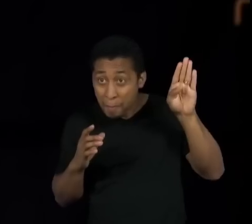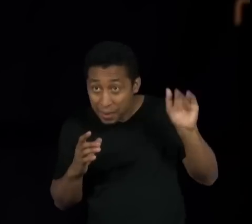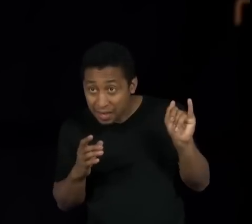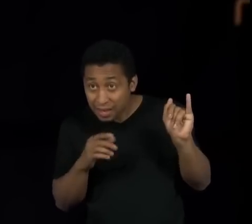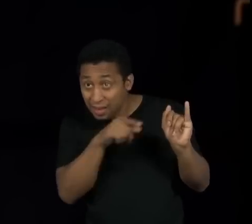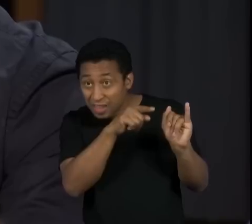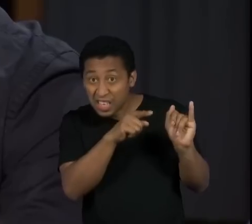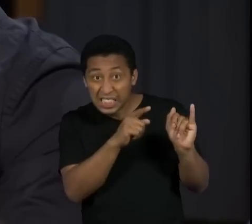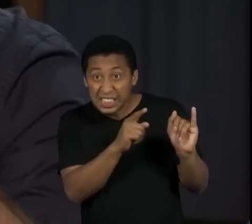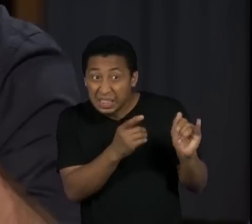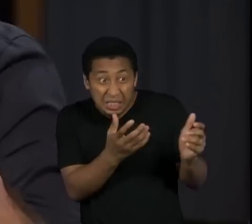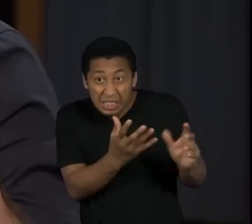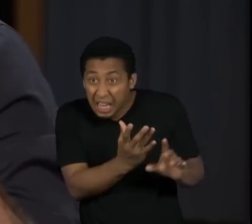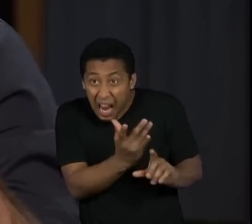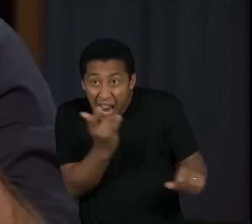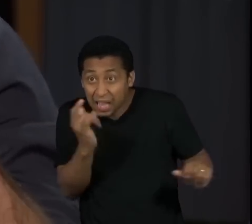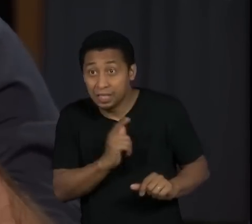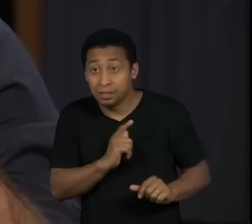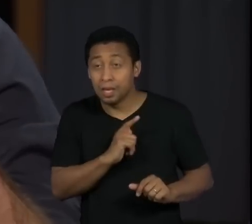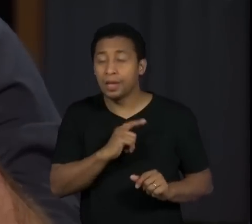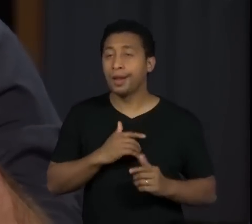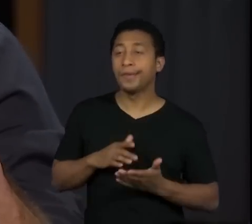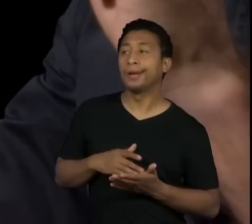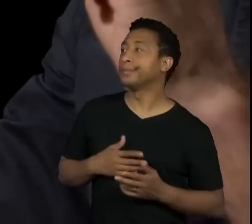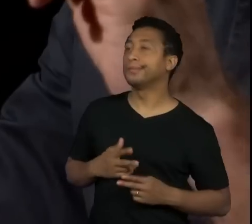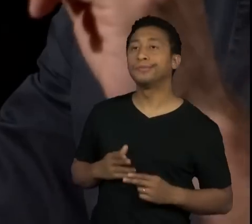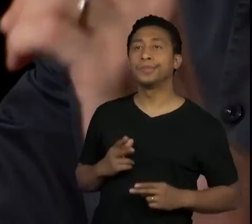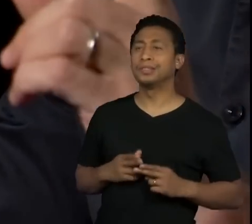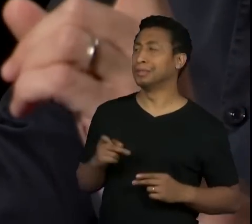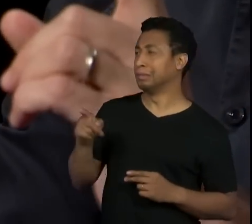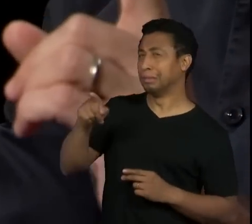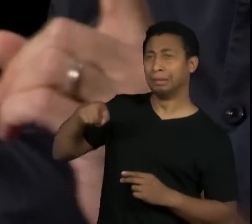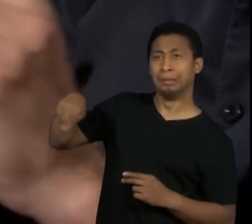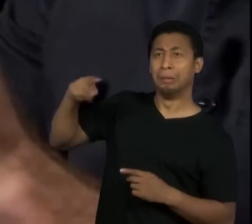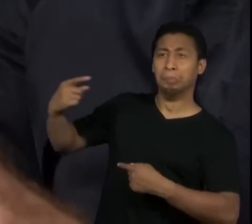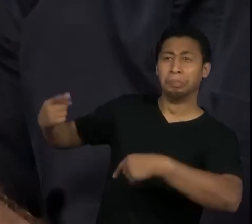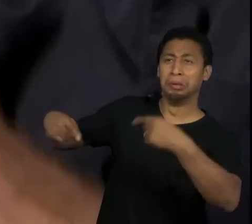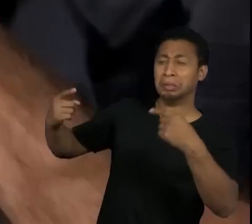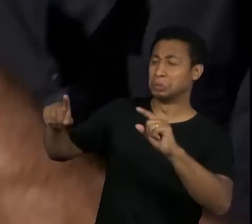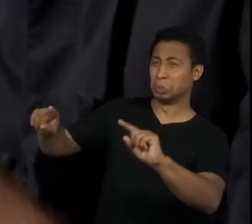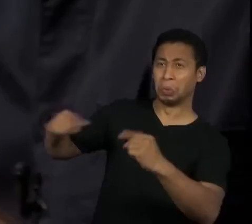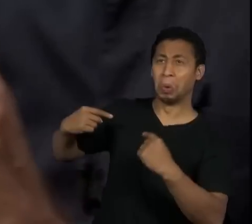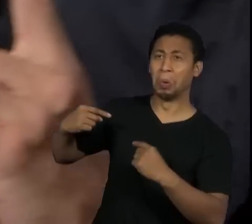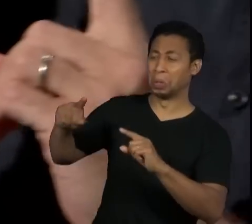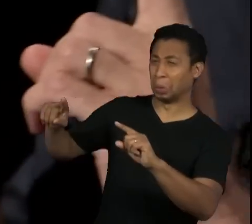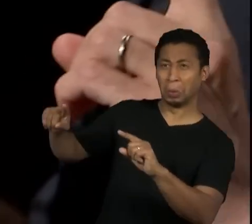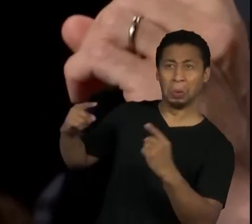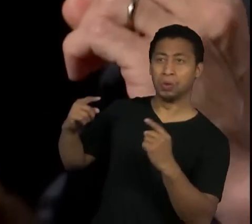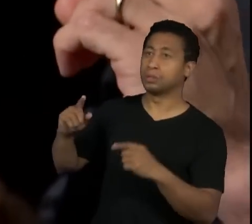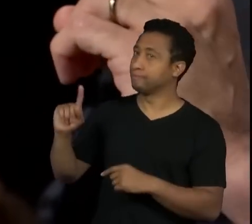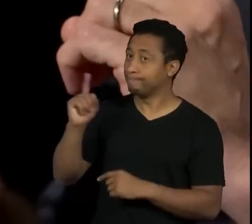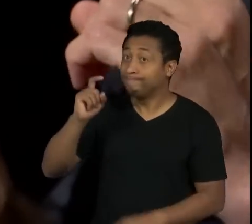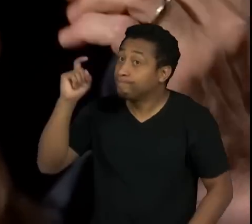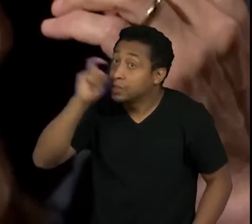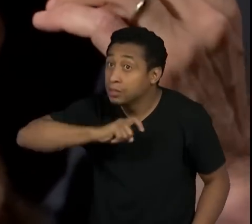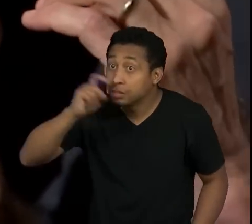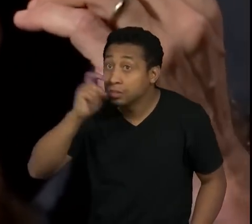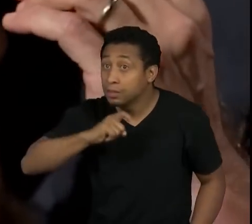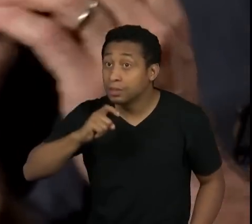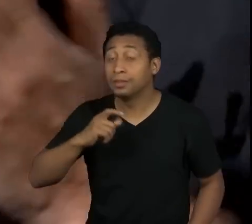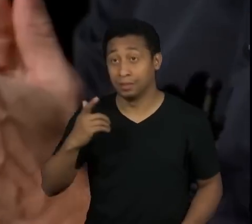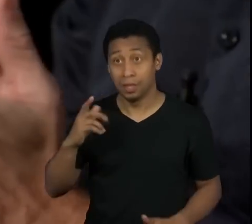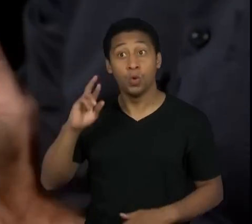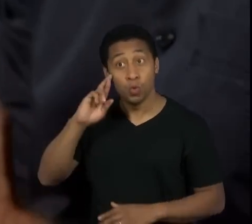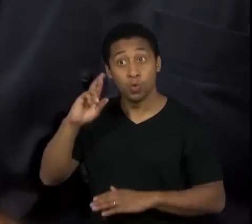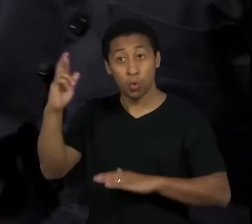Ele é senhor do político. Ah, ele é senhor, não é nem sócio. Não, ele é senhor do político. Ah, ele do manda Centrão. no